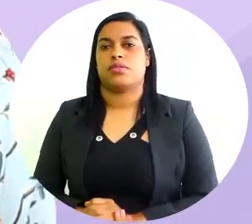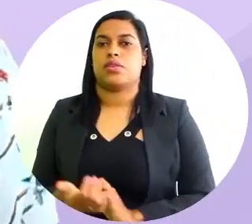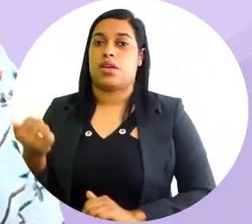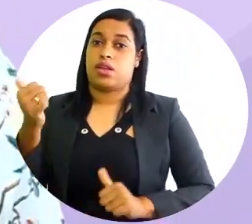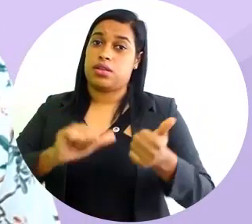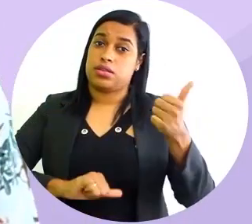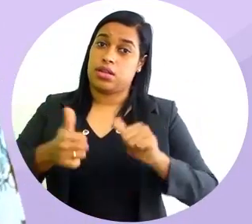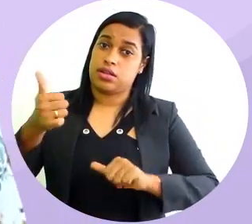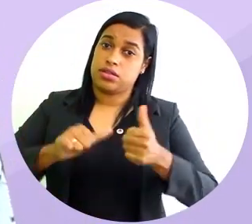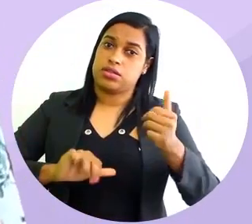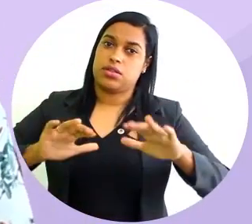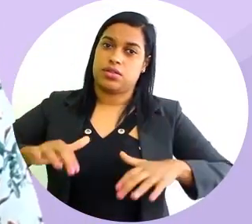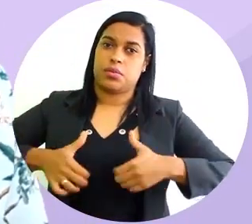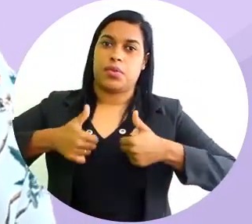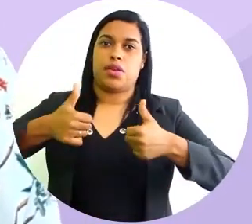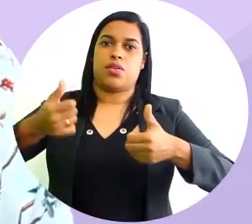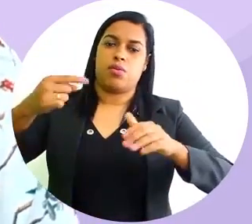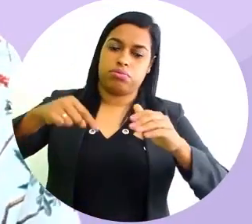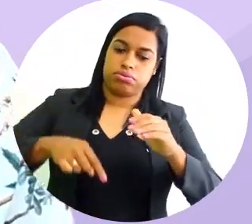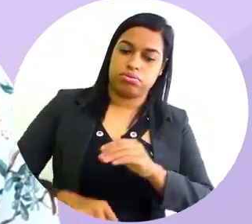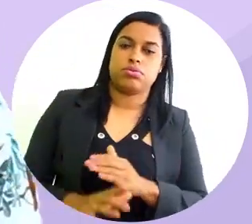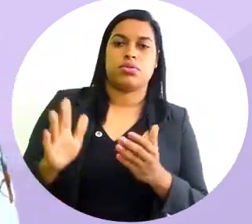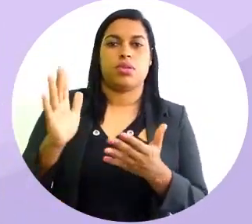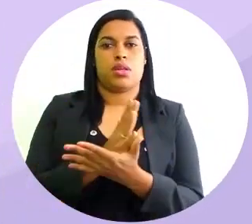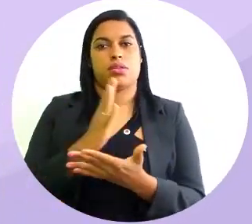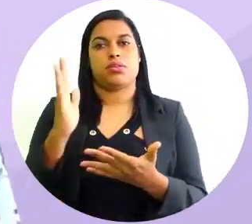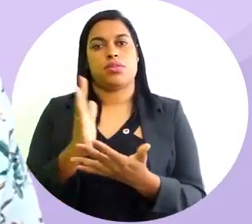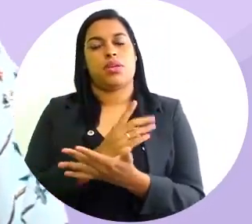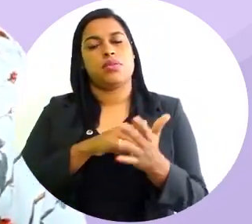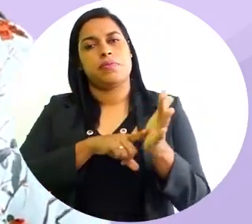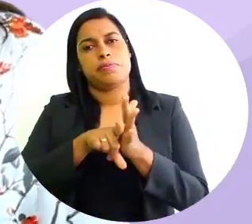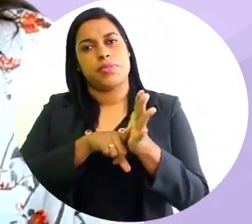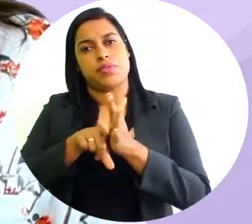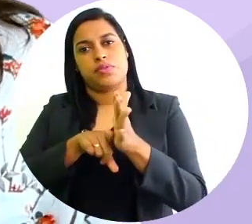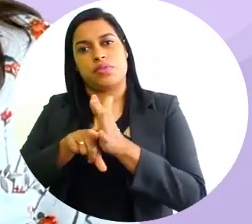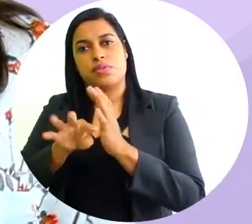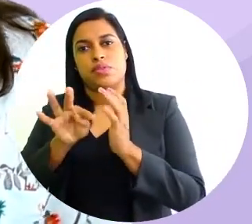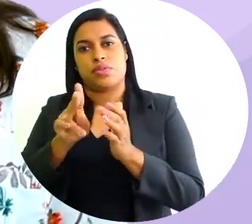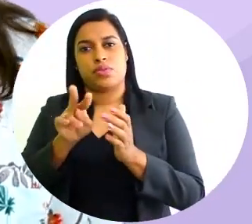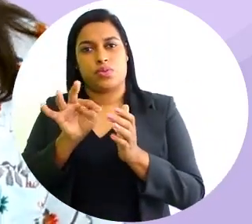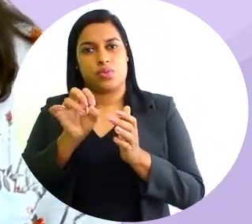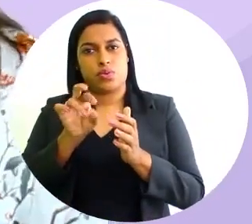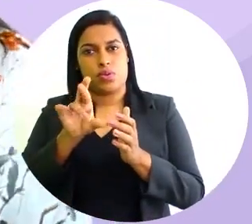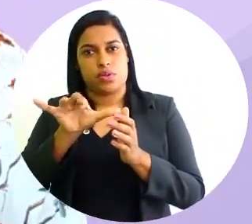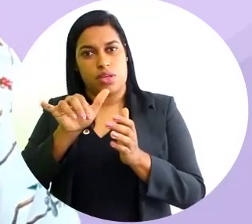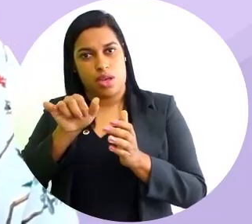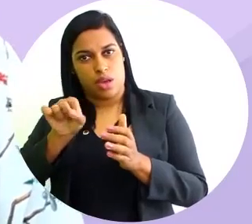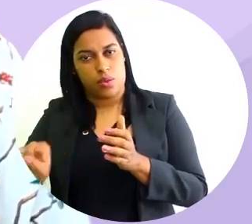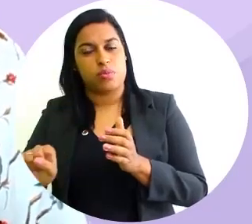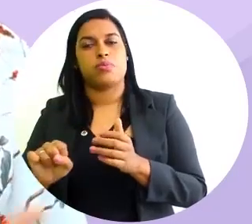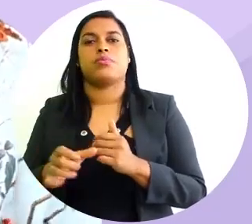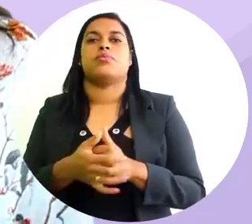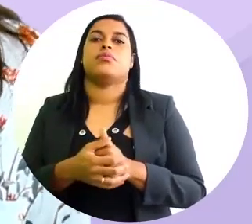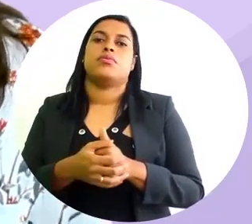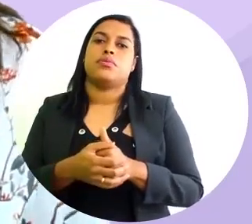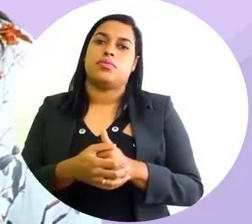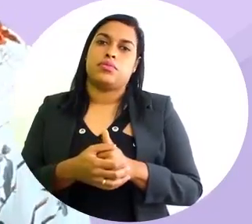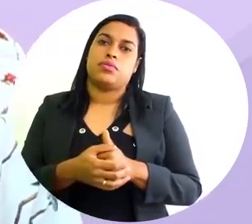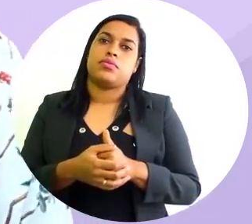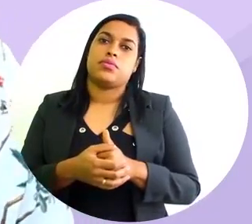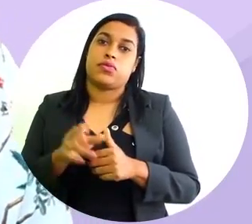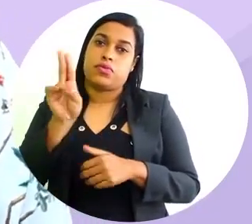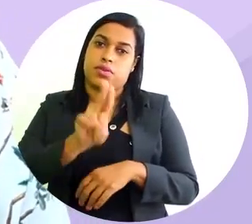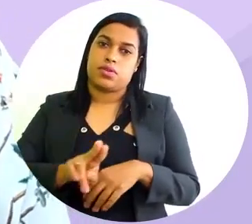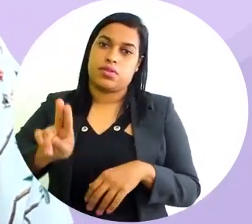analisando melhor, de forma mais aprofundada o caderno, pesquisando tutoriais. A utilização do AutoCAD ela vai ser